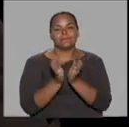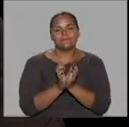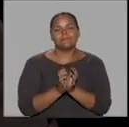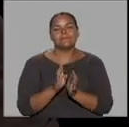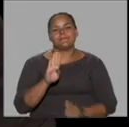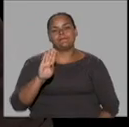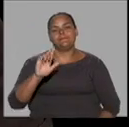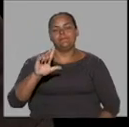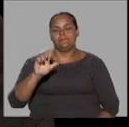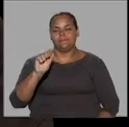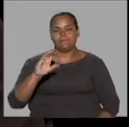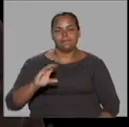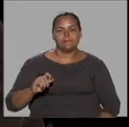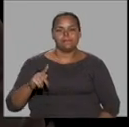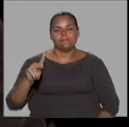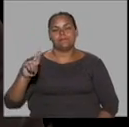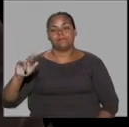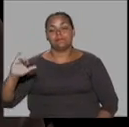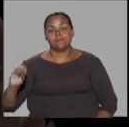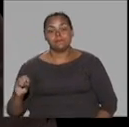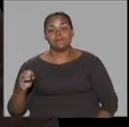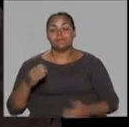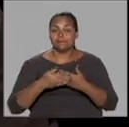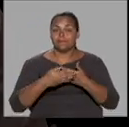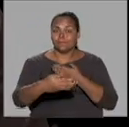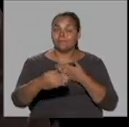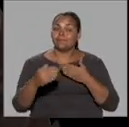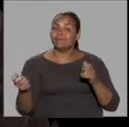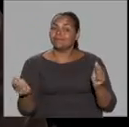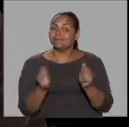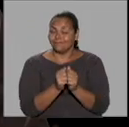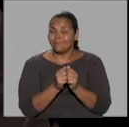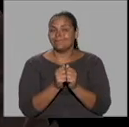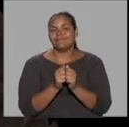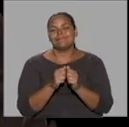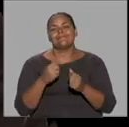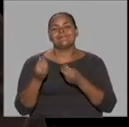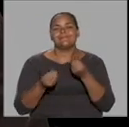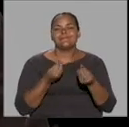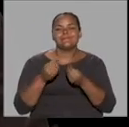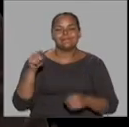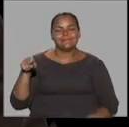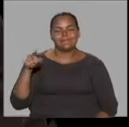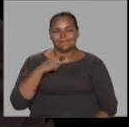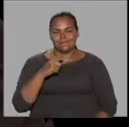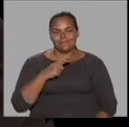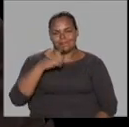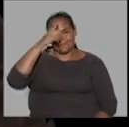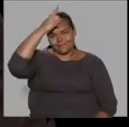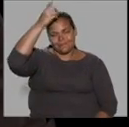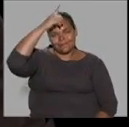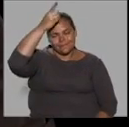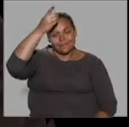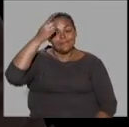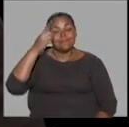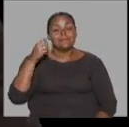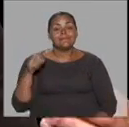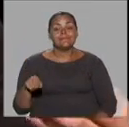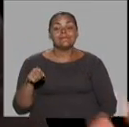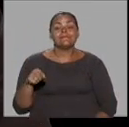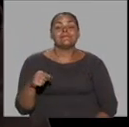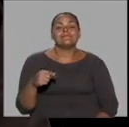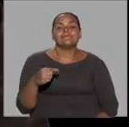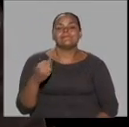e contar a história a partir disso. E a gente juntou os cacos aí, como ele tinha essa ideia